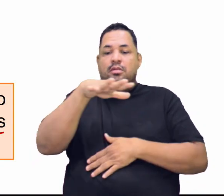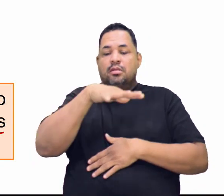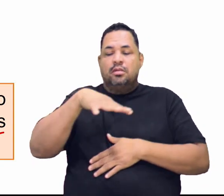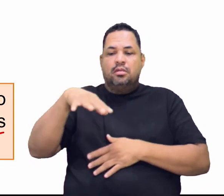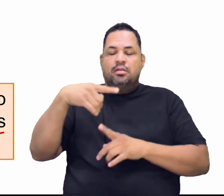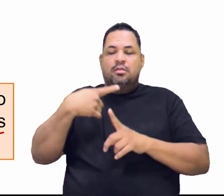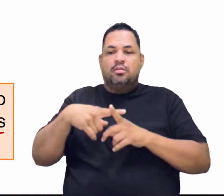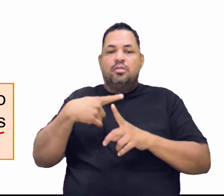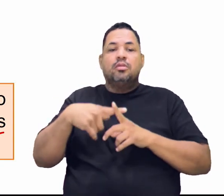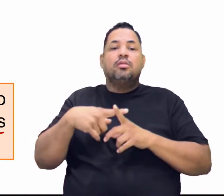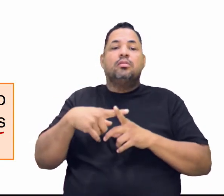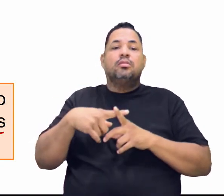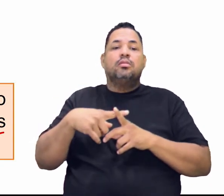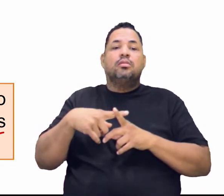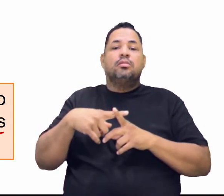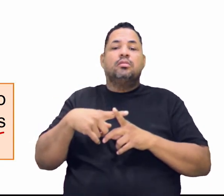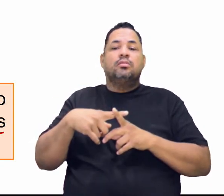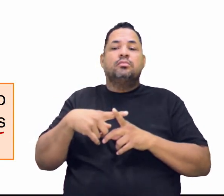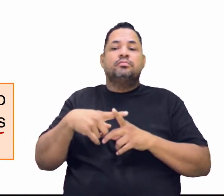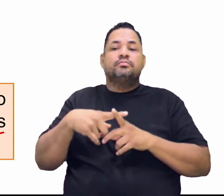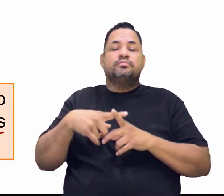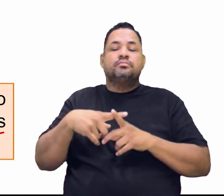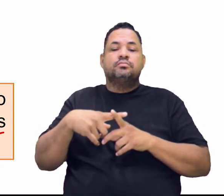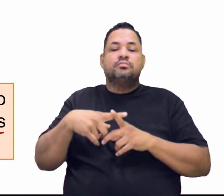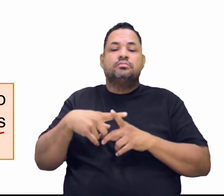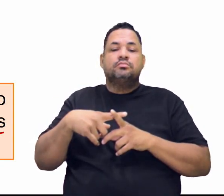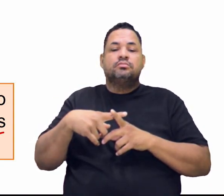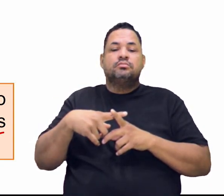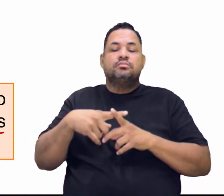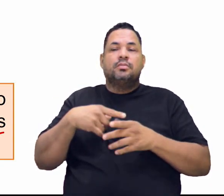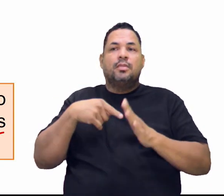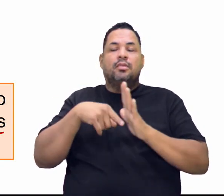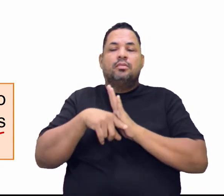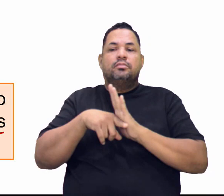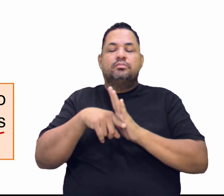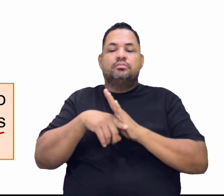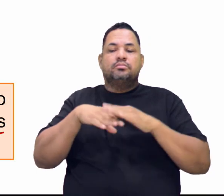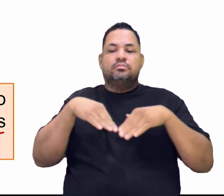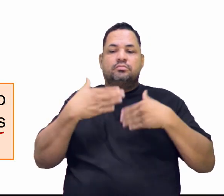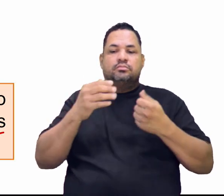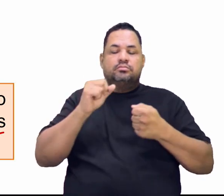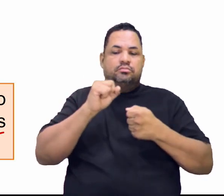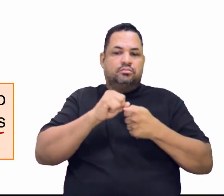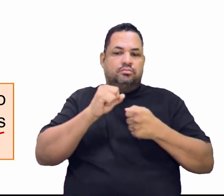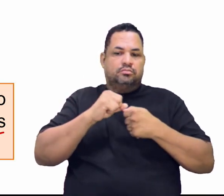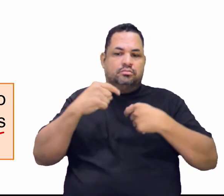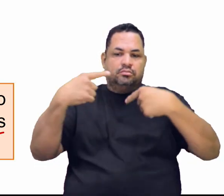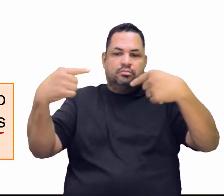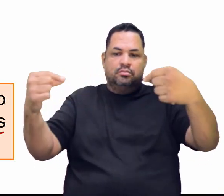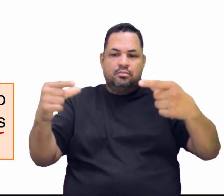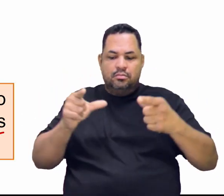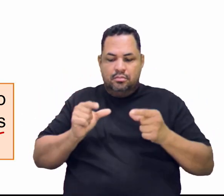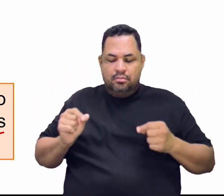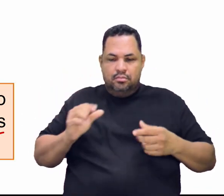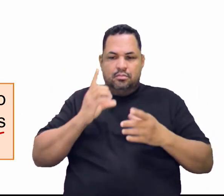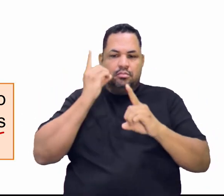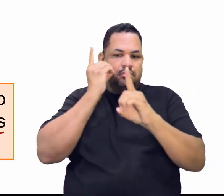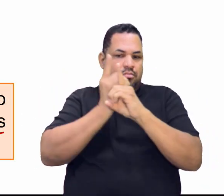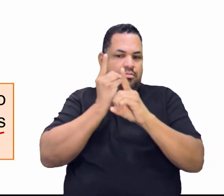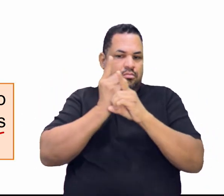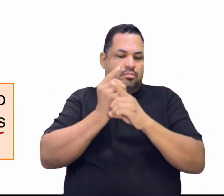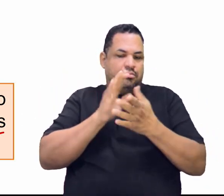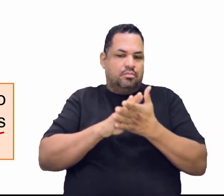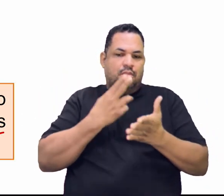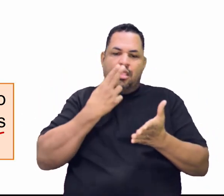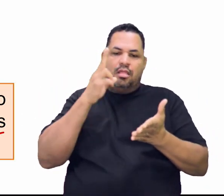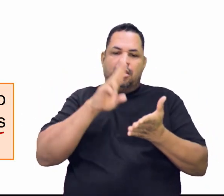região. Por que eu falo isso? Porque em uma pesquisa que eu estava fazendo no Forte Príncipe, eu encontro as